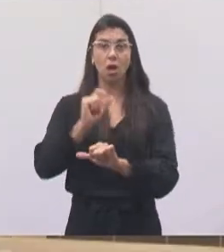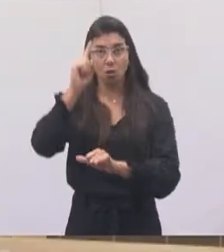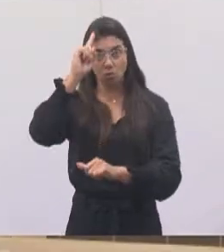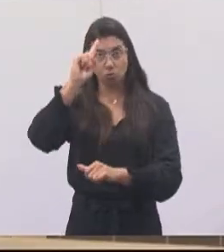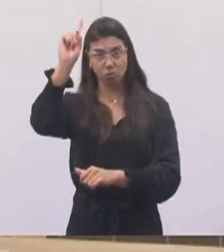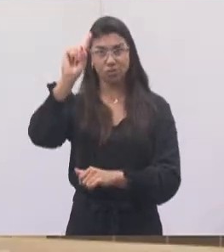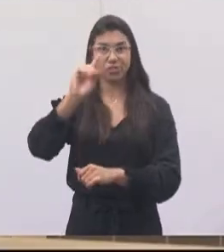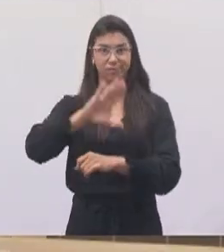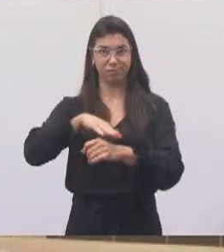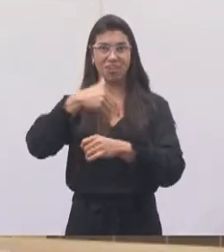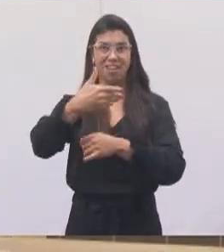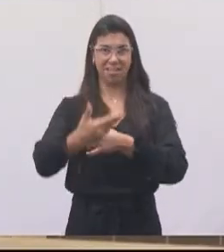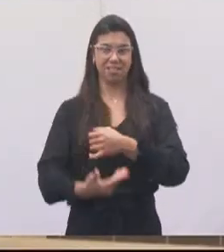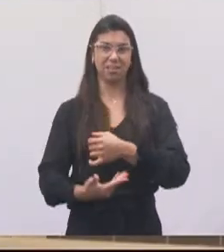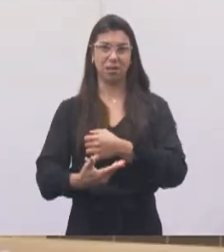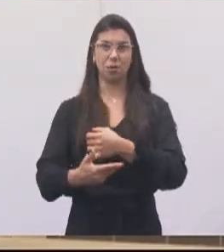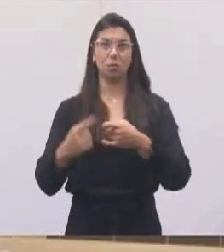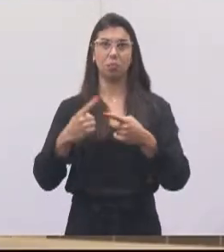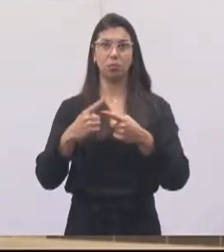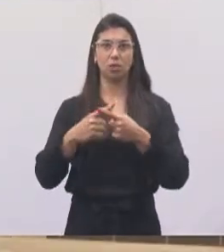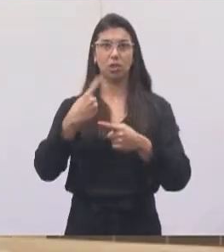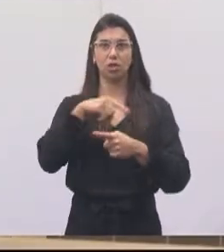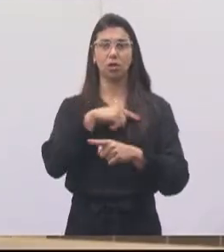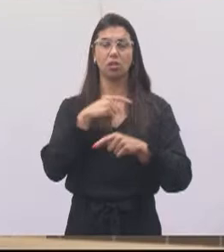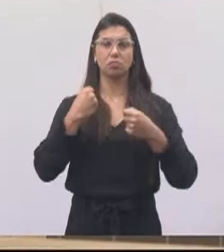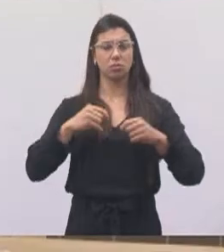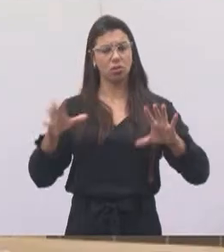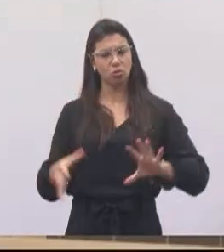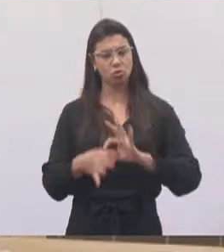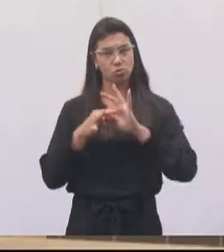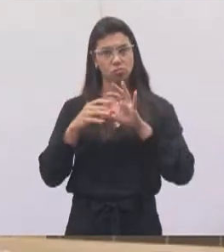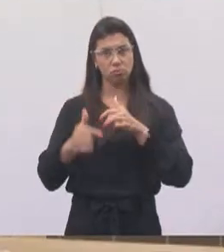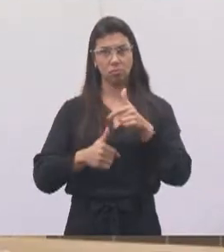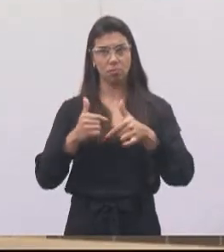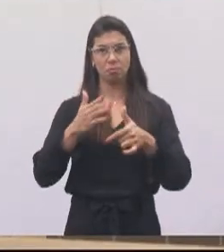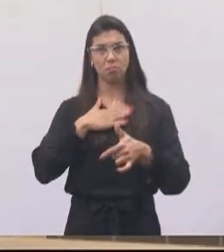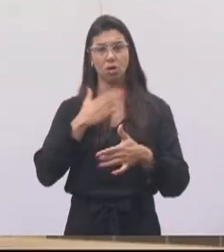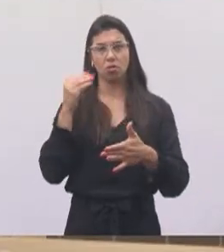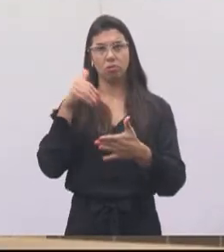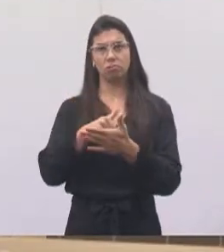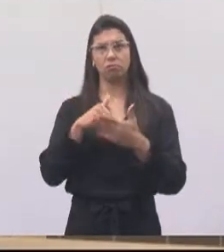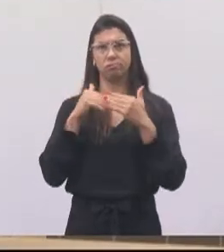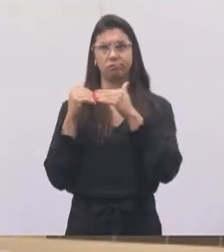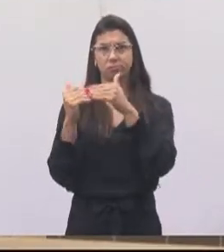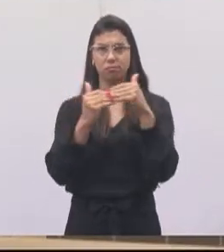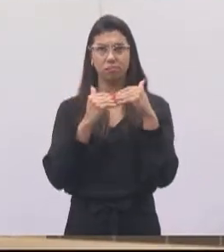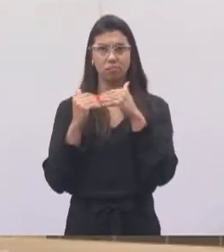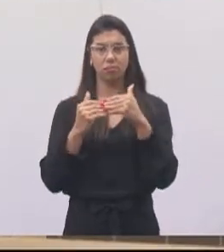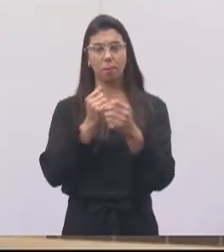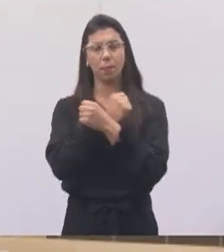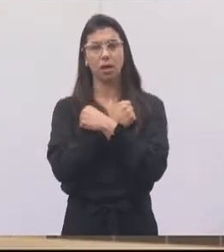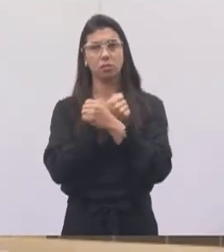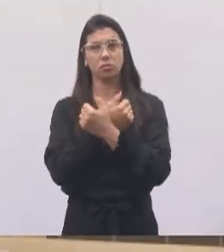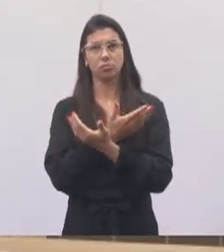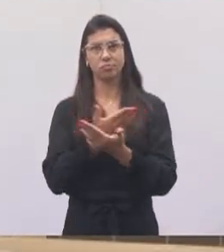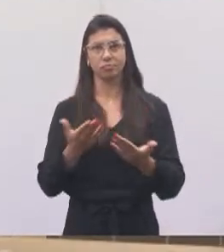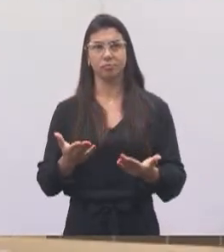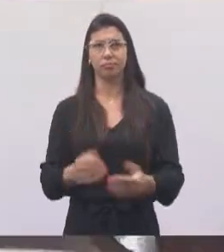de fato, a construção tem que ser construção de várias mãos. Mas o meu voto vai ser favorável. Um forte abraço a